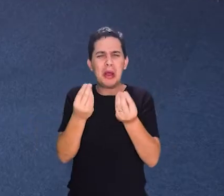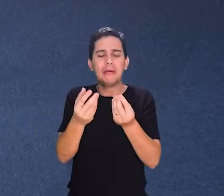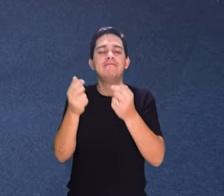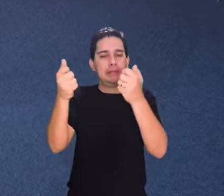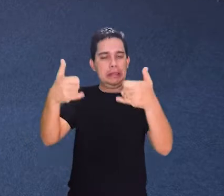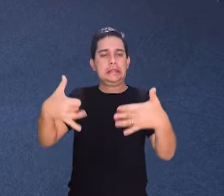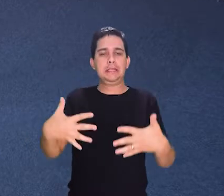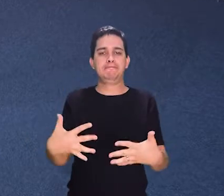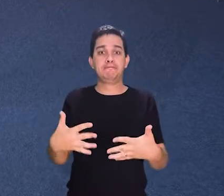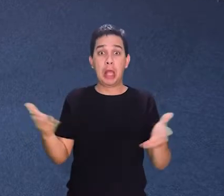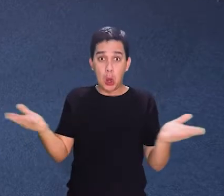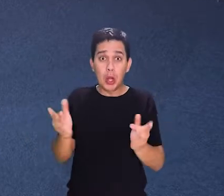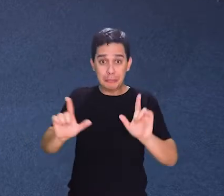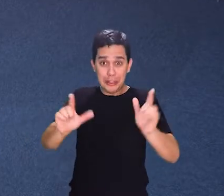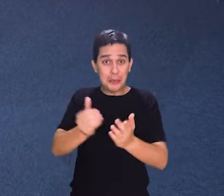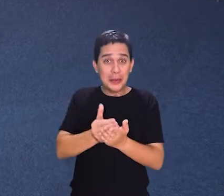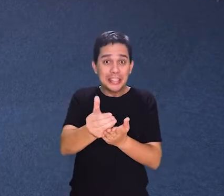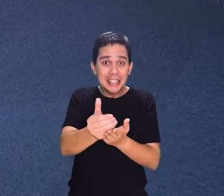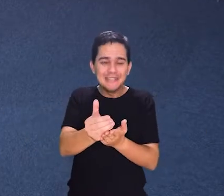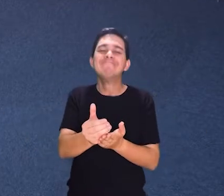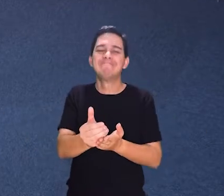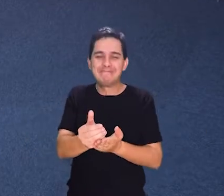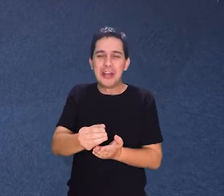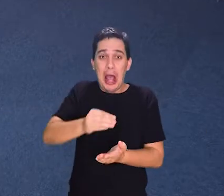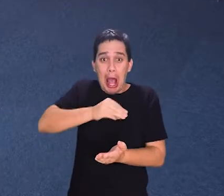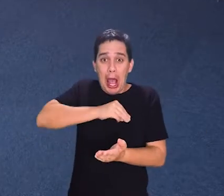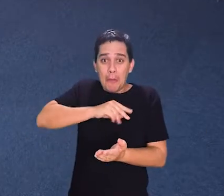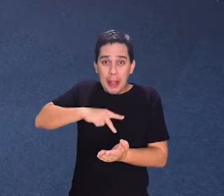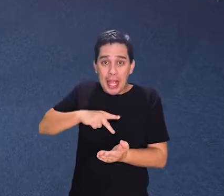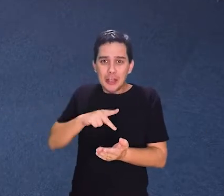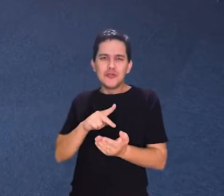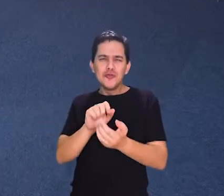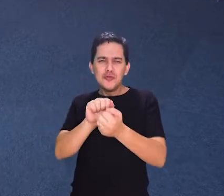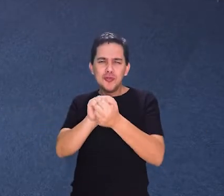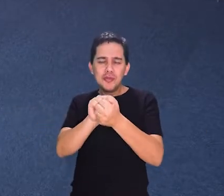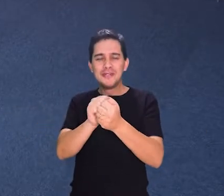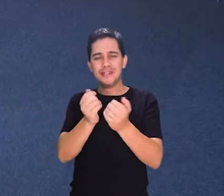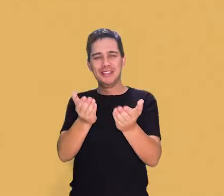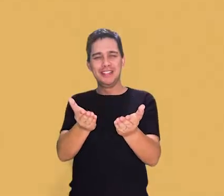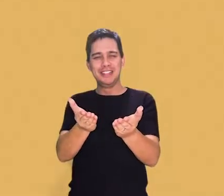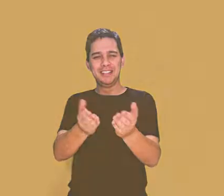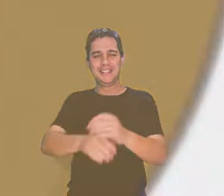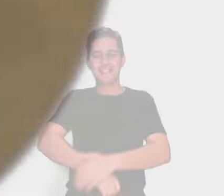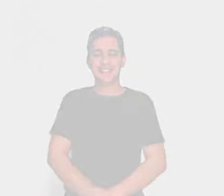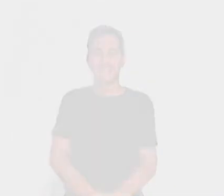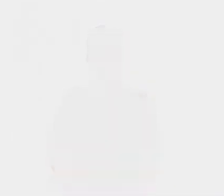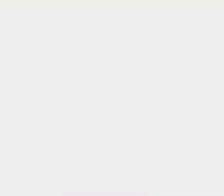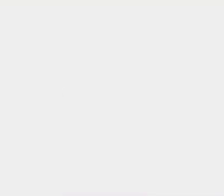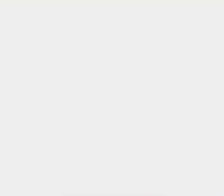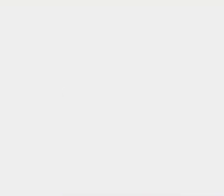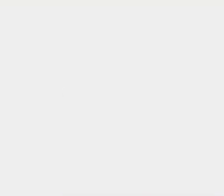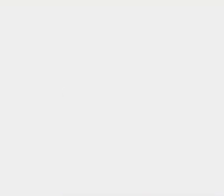ar para todo o Brasil, MP Cidadão. É o Ministério Público mais perto de você.